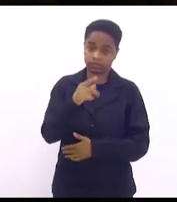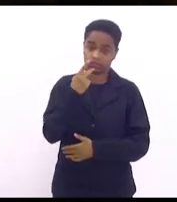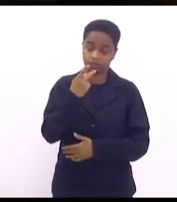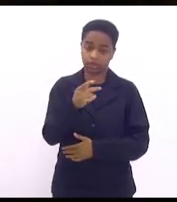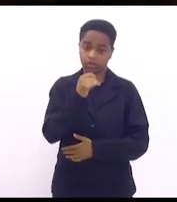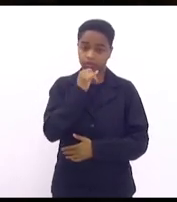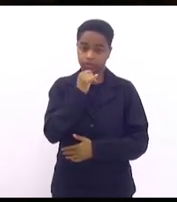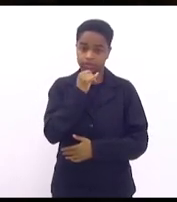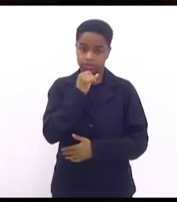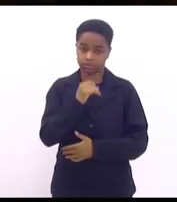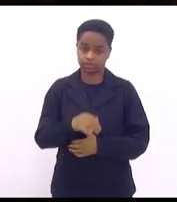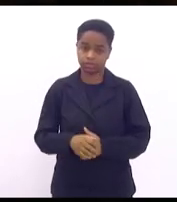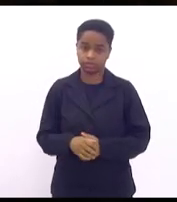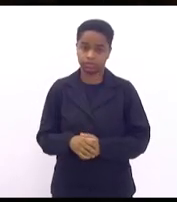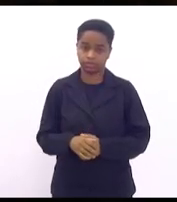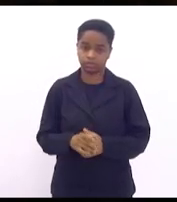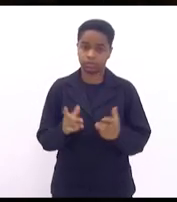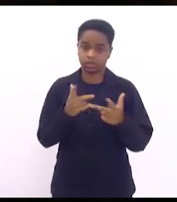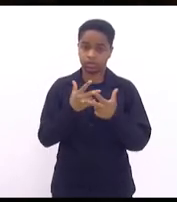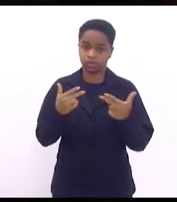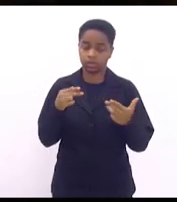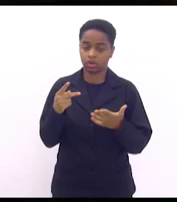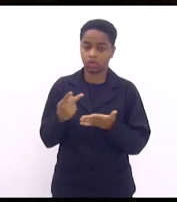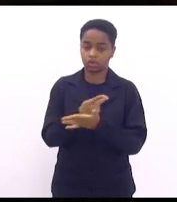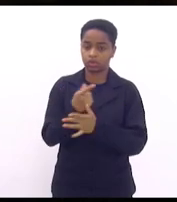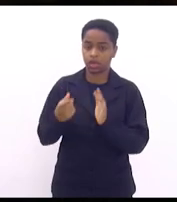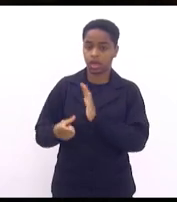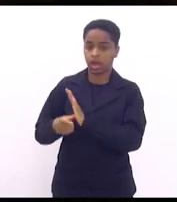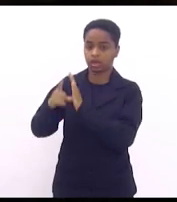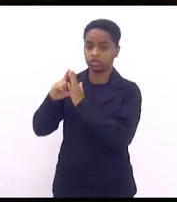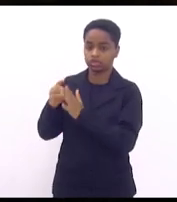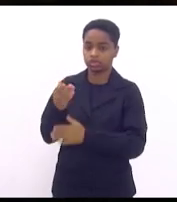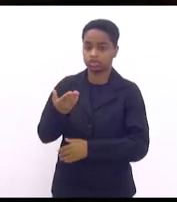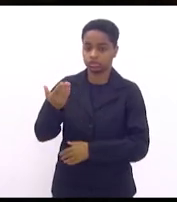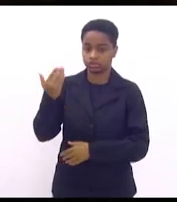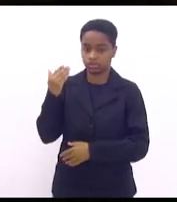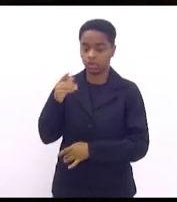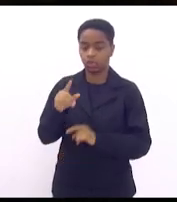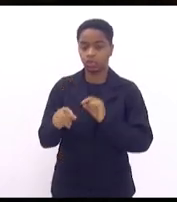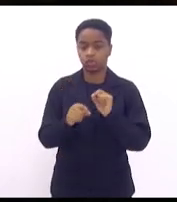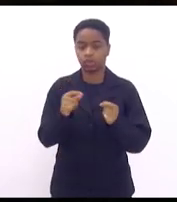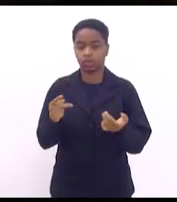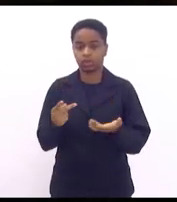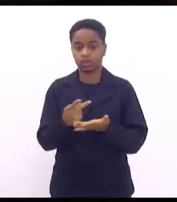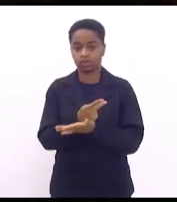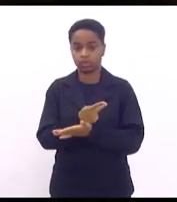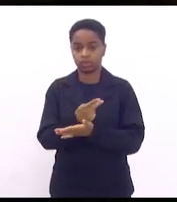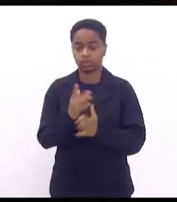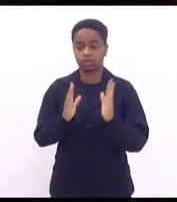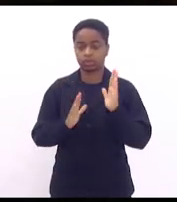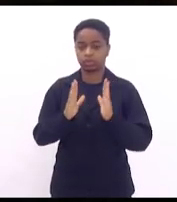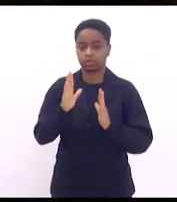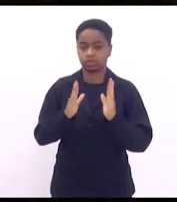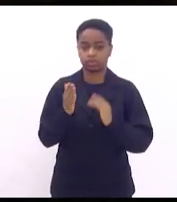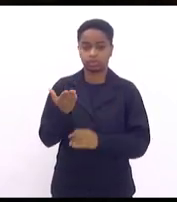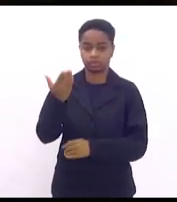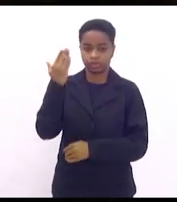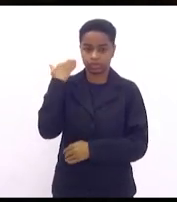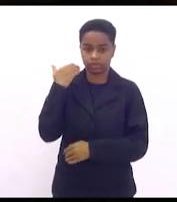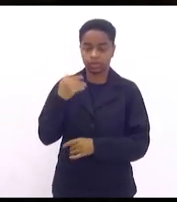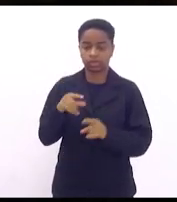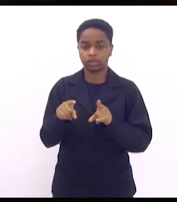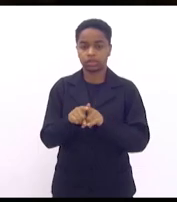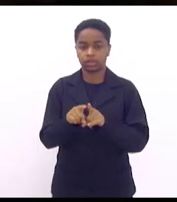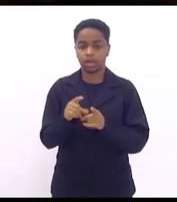por exemplo, do que aconteceu anteriormente a isso, do que aconteceu nos governos passados, que